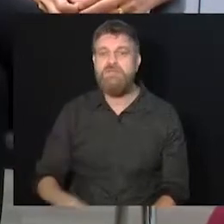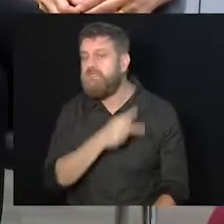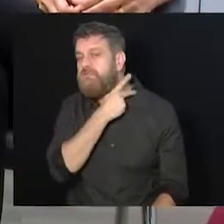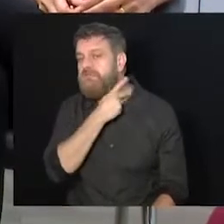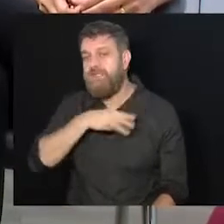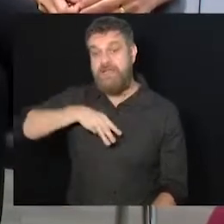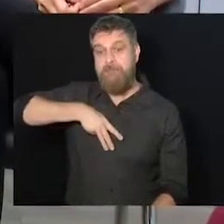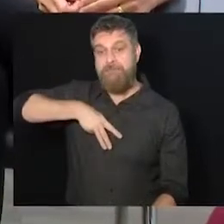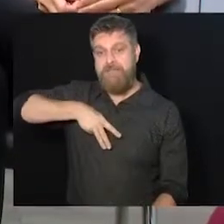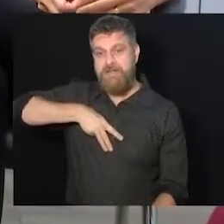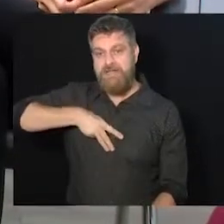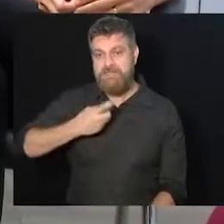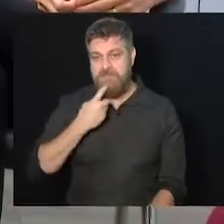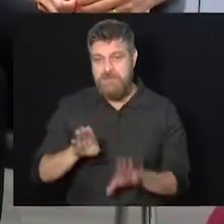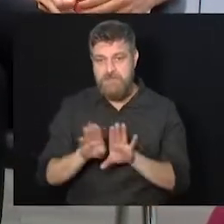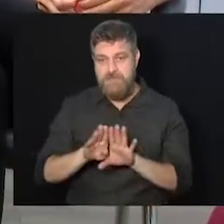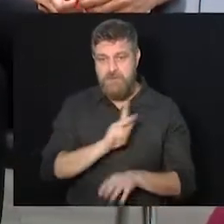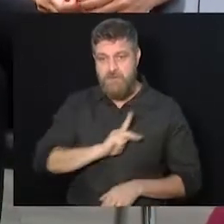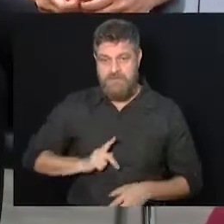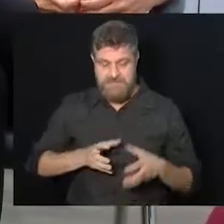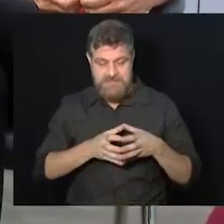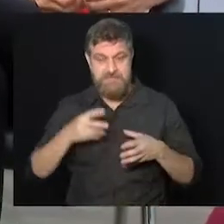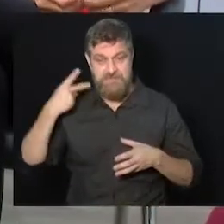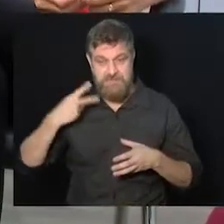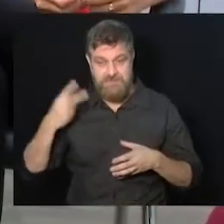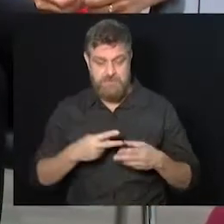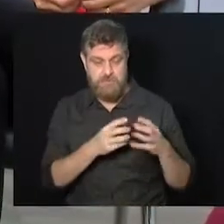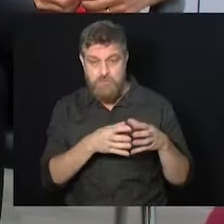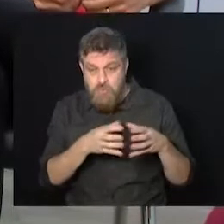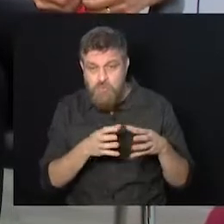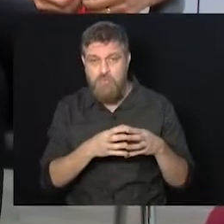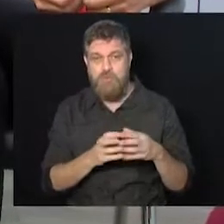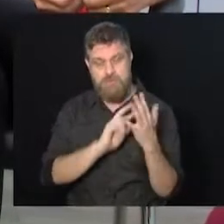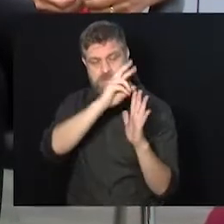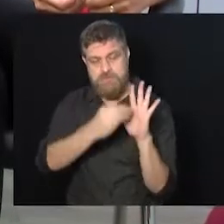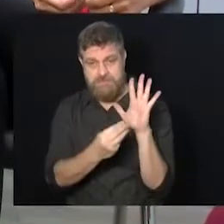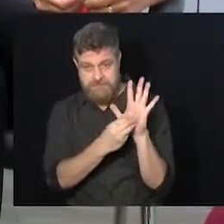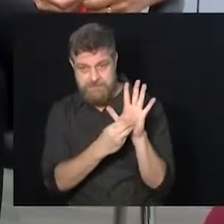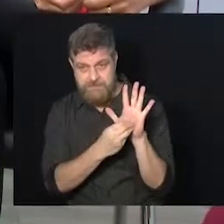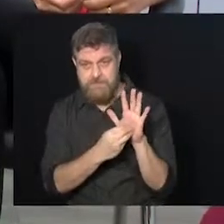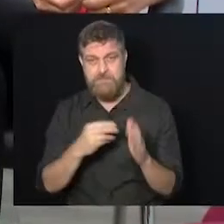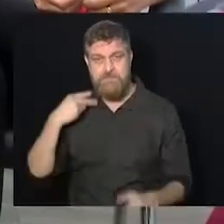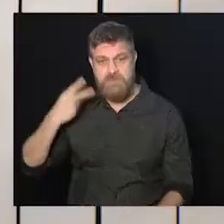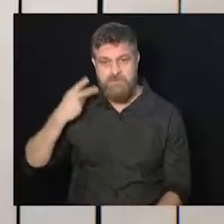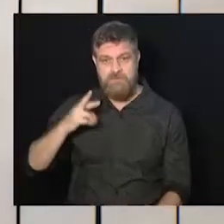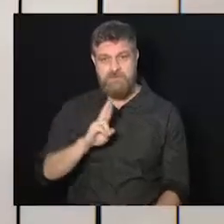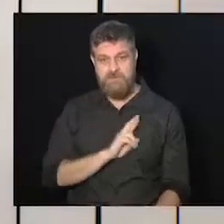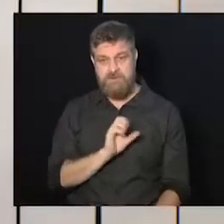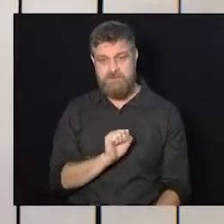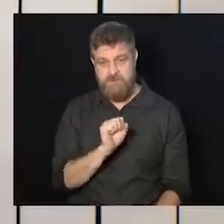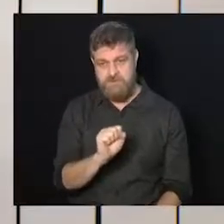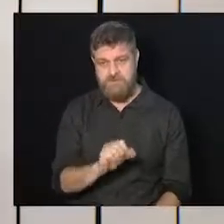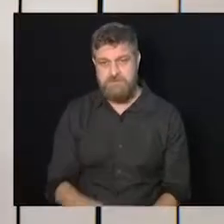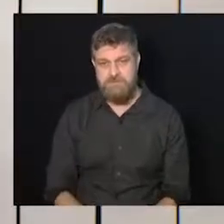Campinas. E também o presidente da Comissão de Meio Ambiente da Câmara Municipal, o vereador Luiz